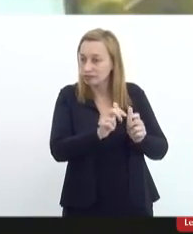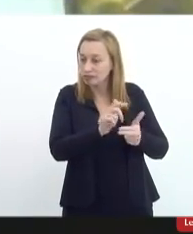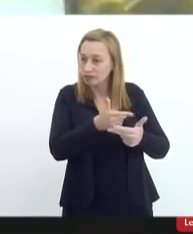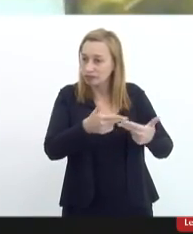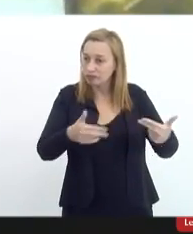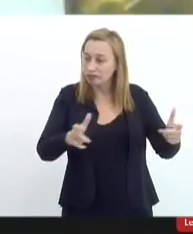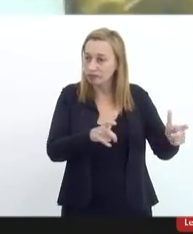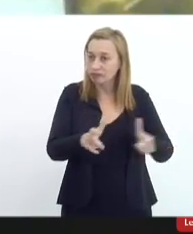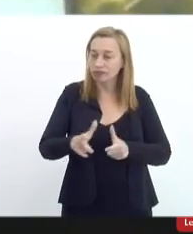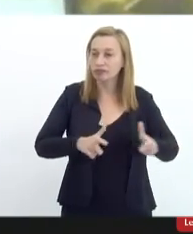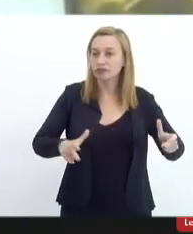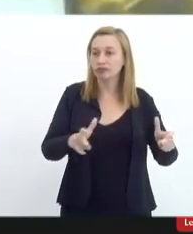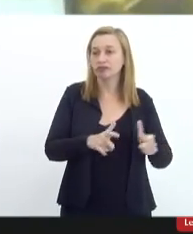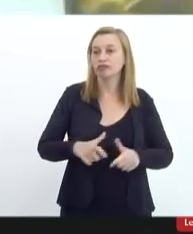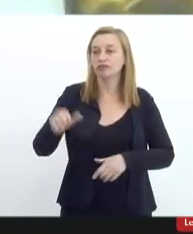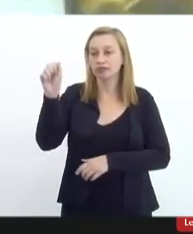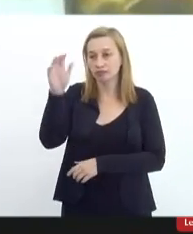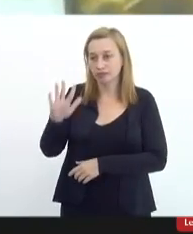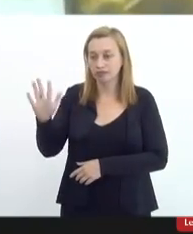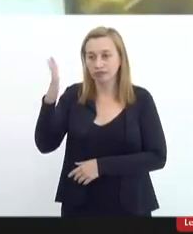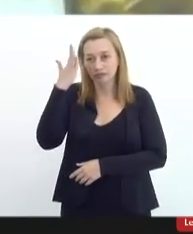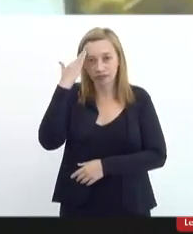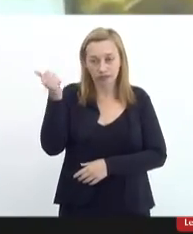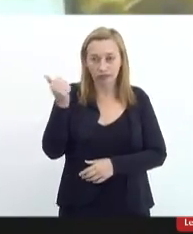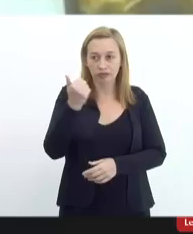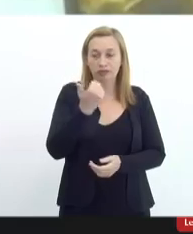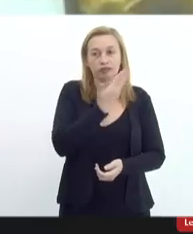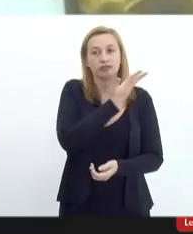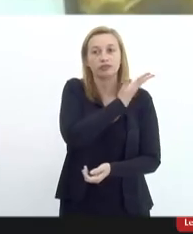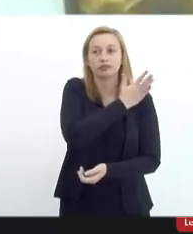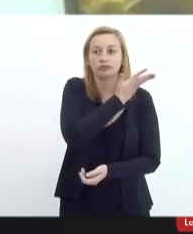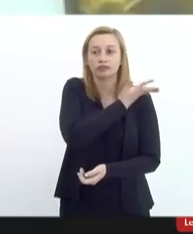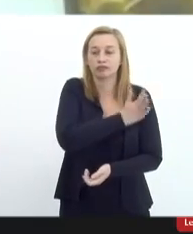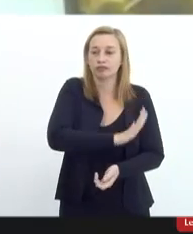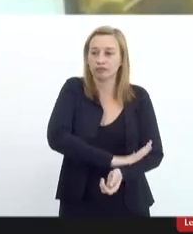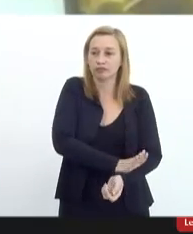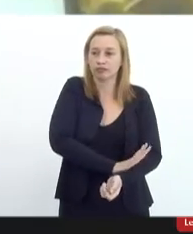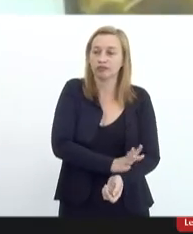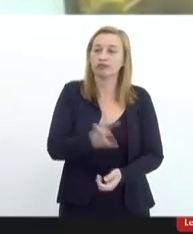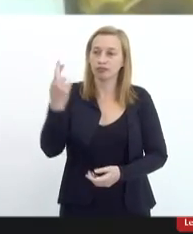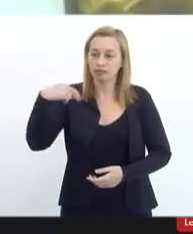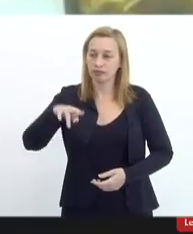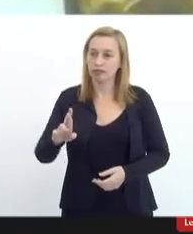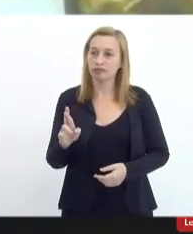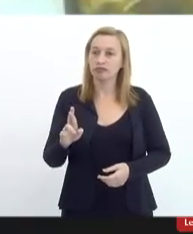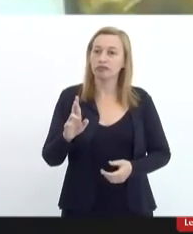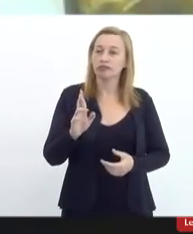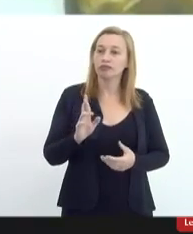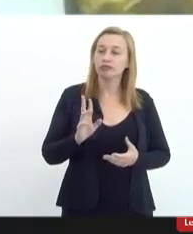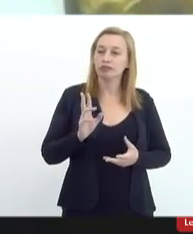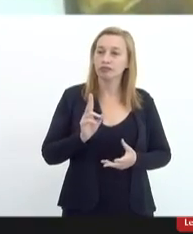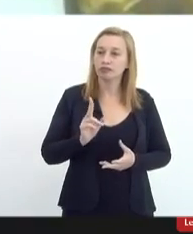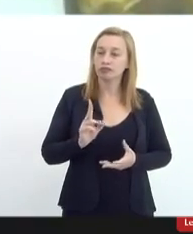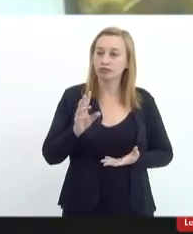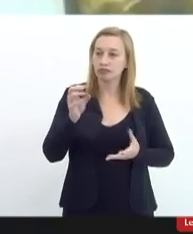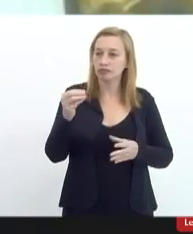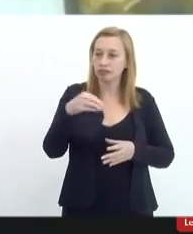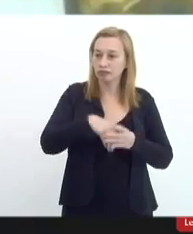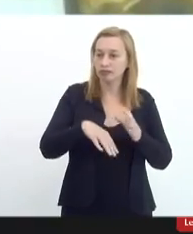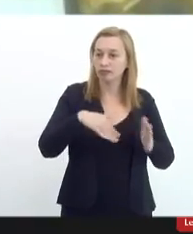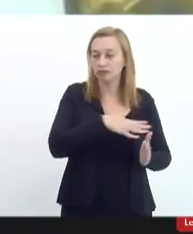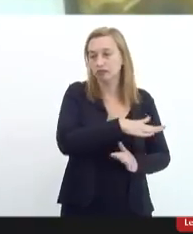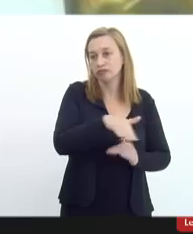território nacional, pois sabemos que o racismo religioso é algo presente em todo o